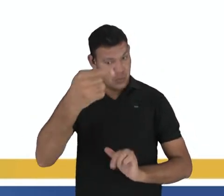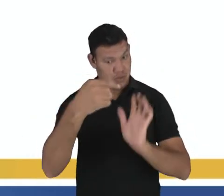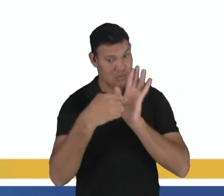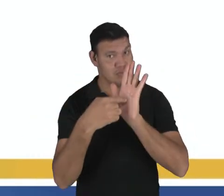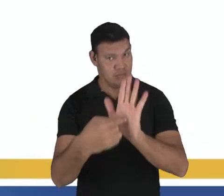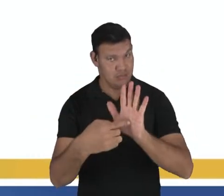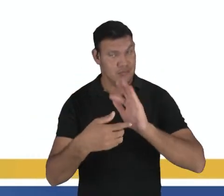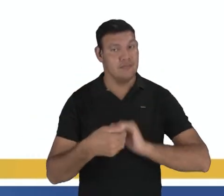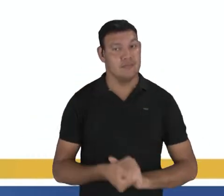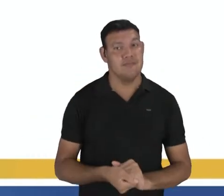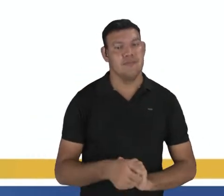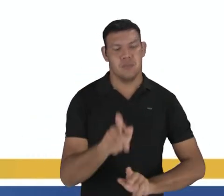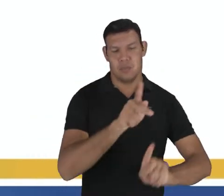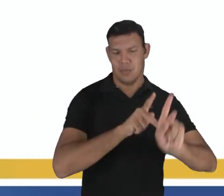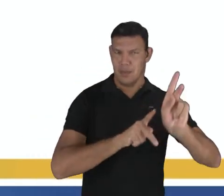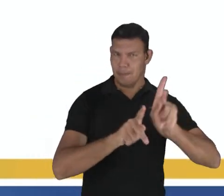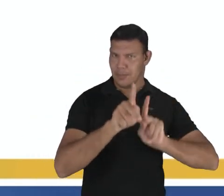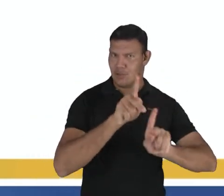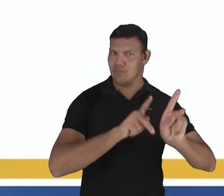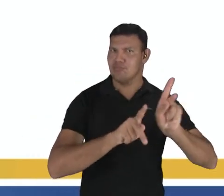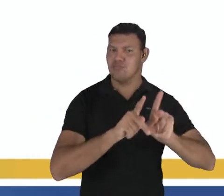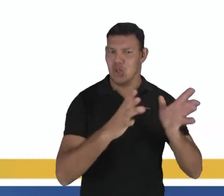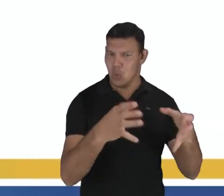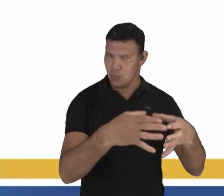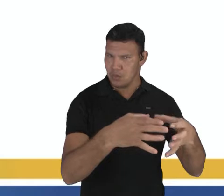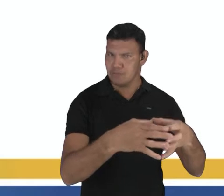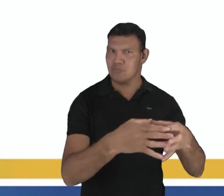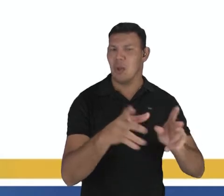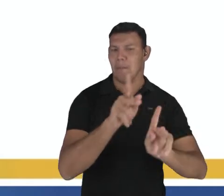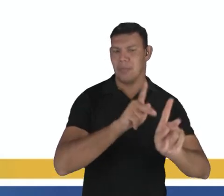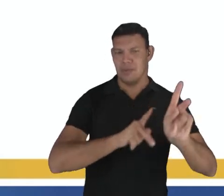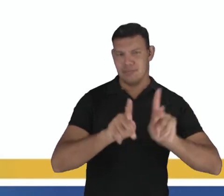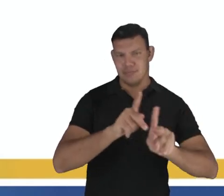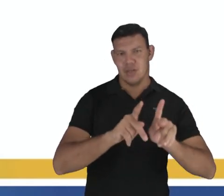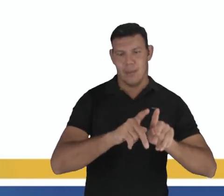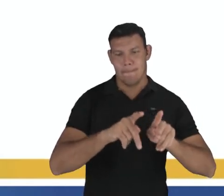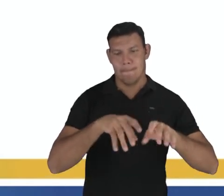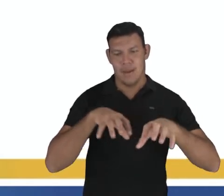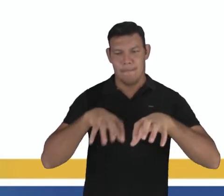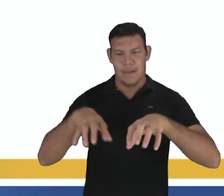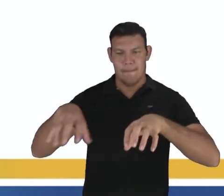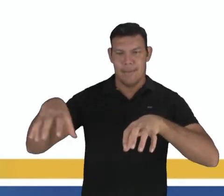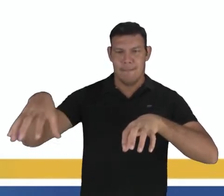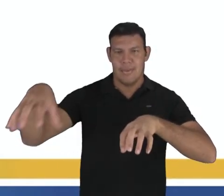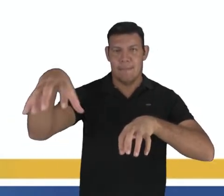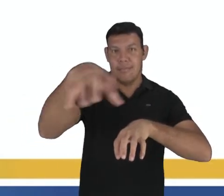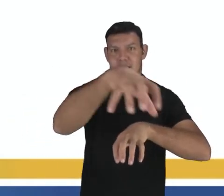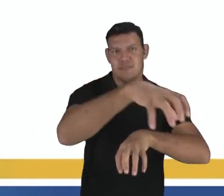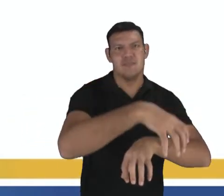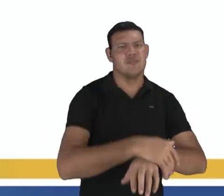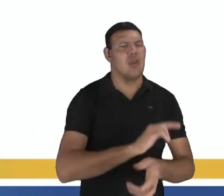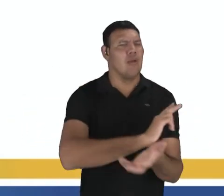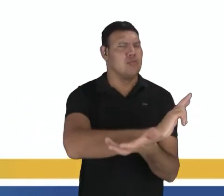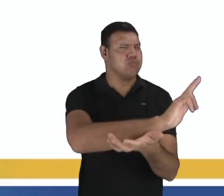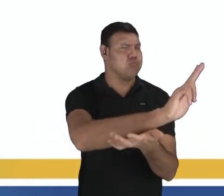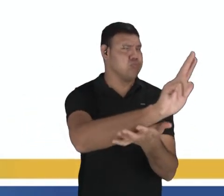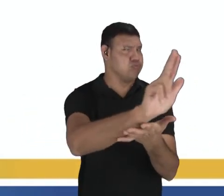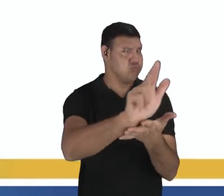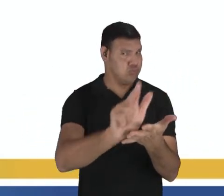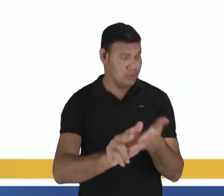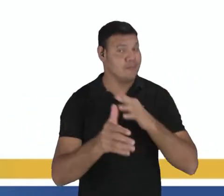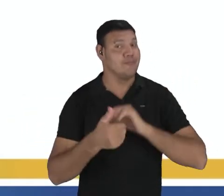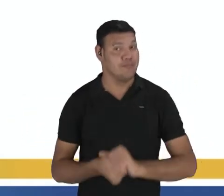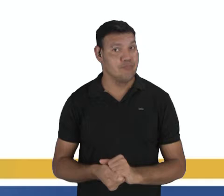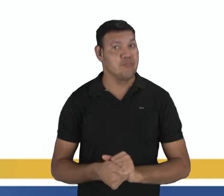pouco. A gente vai ter povoados, nós vamos ter populações nômades, então vai ser uma variedade,